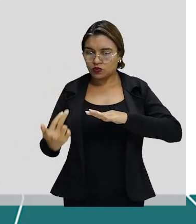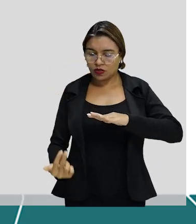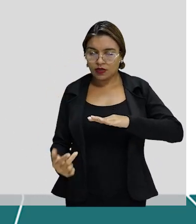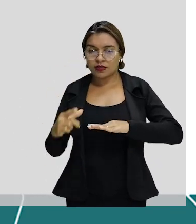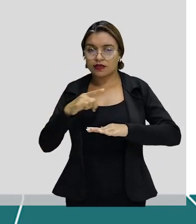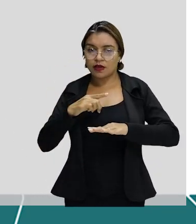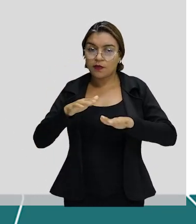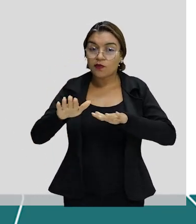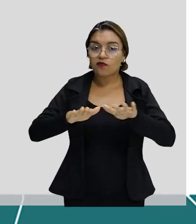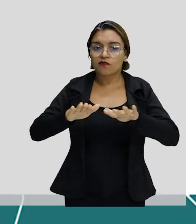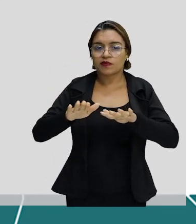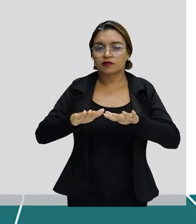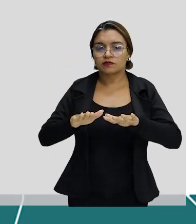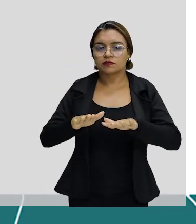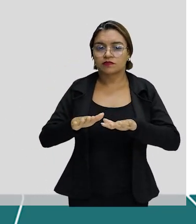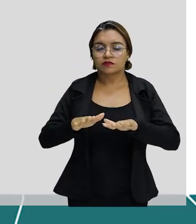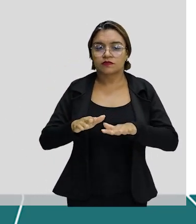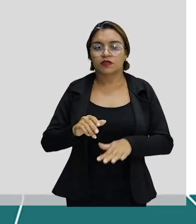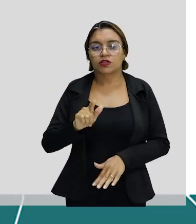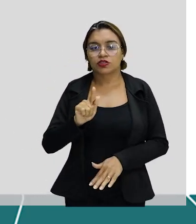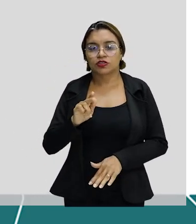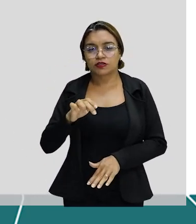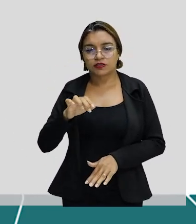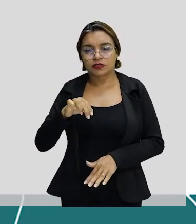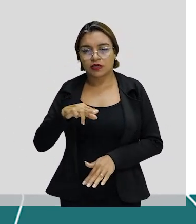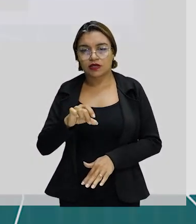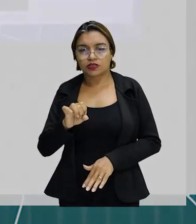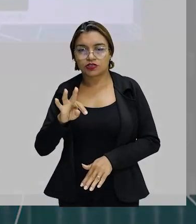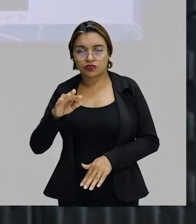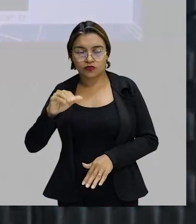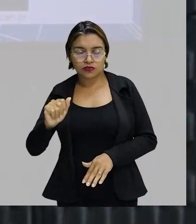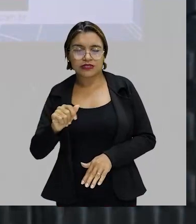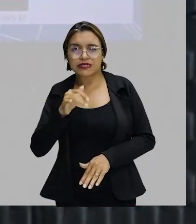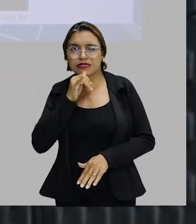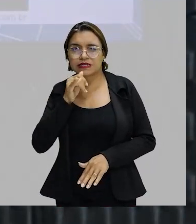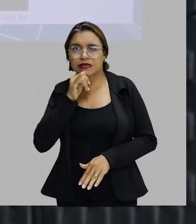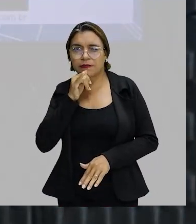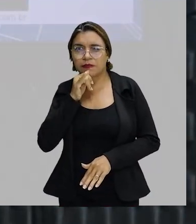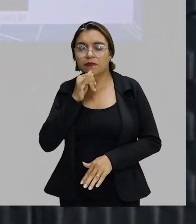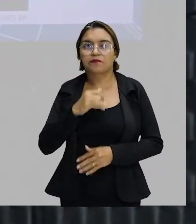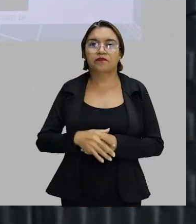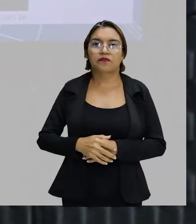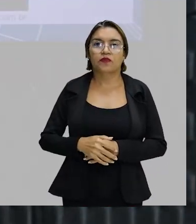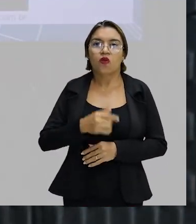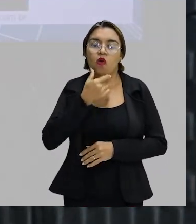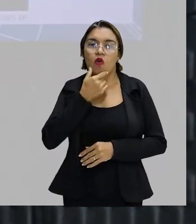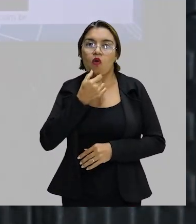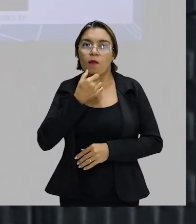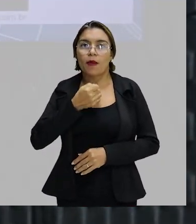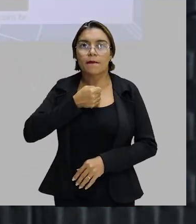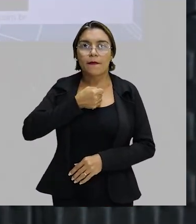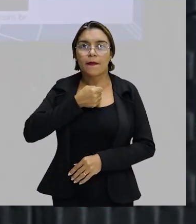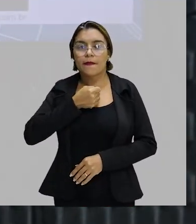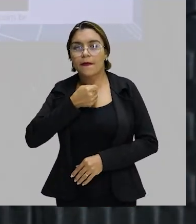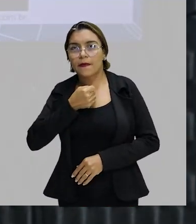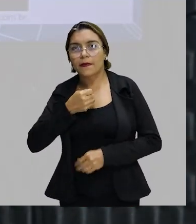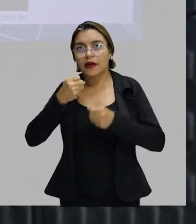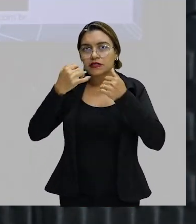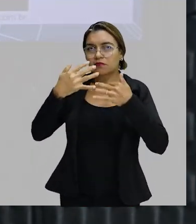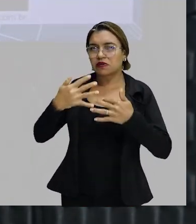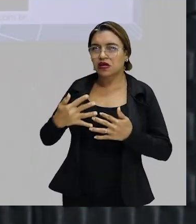ginásticos O que é que aqueles narradores quando a gente tá assistindo um uma apresentação de ginástica um salto grupado